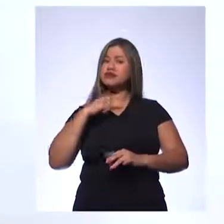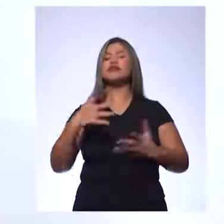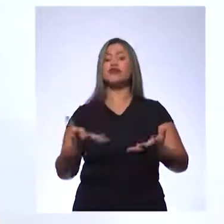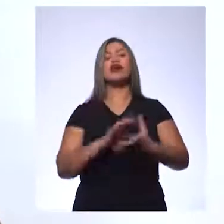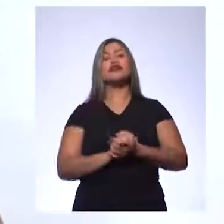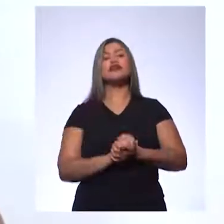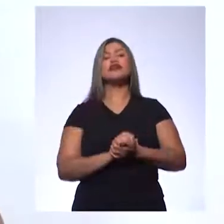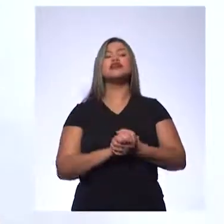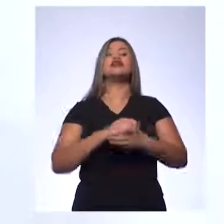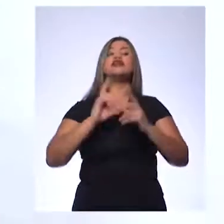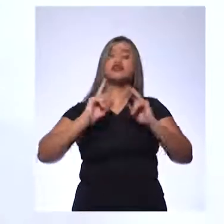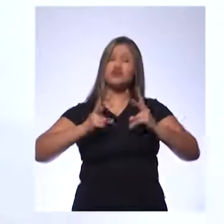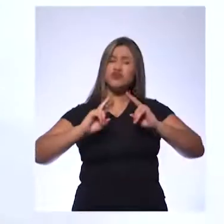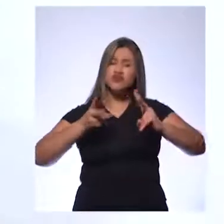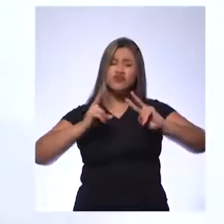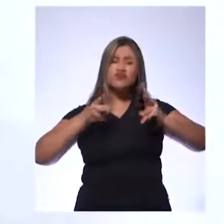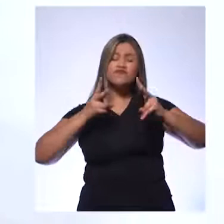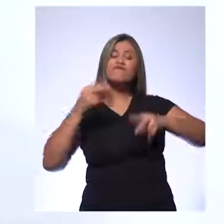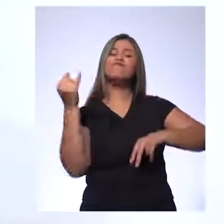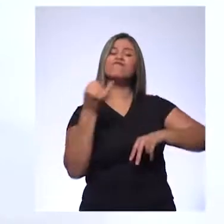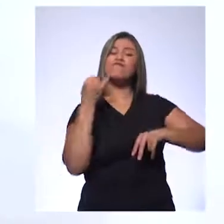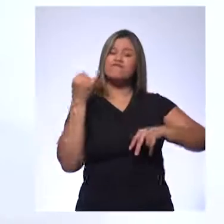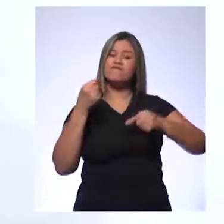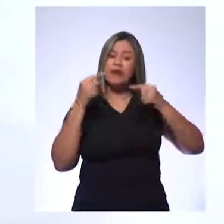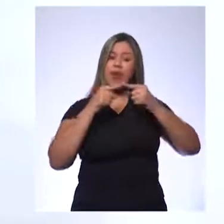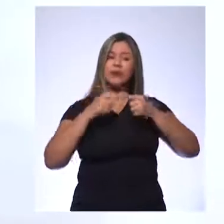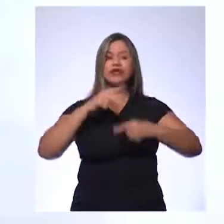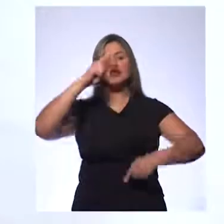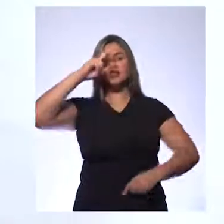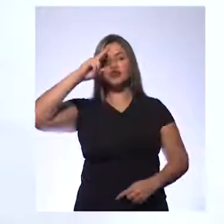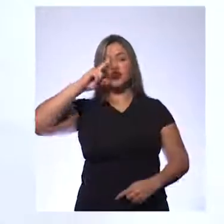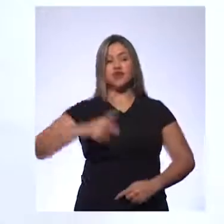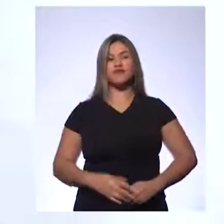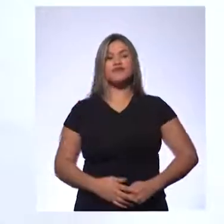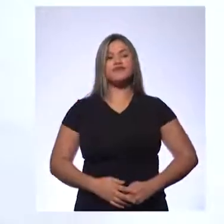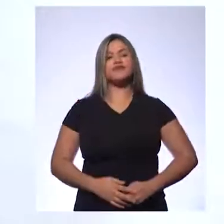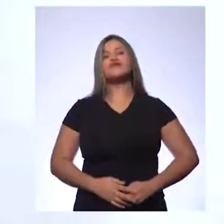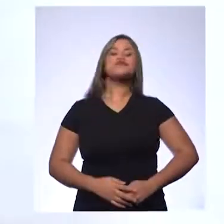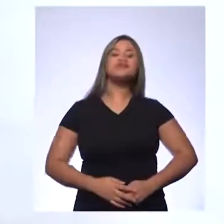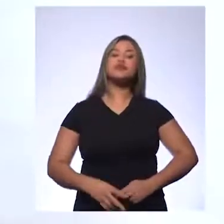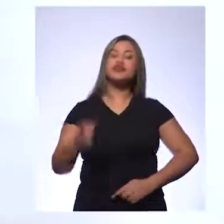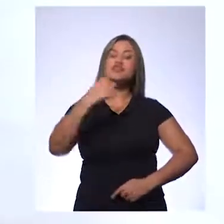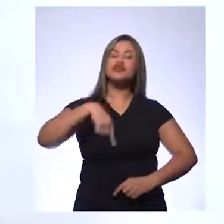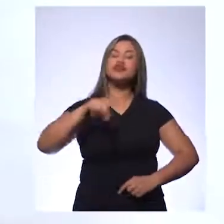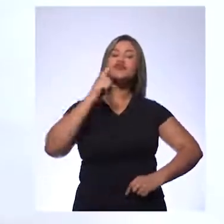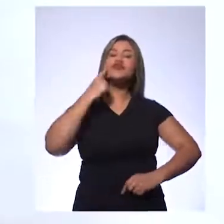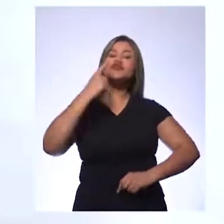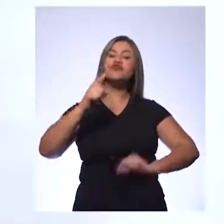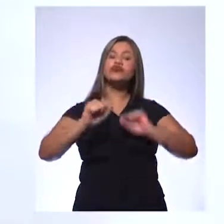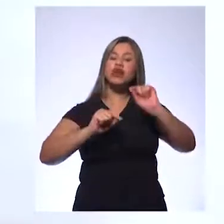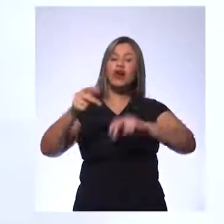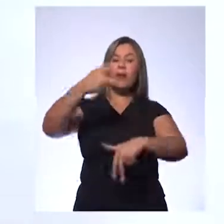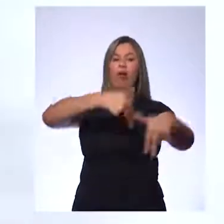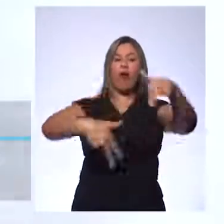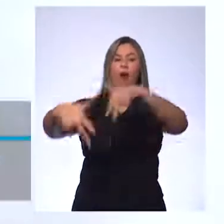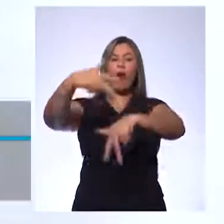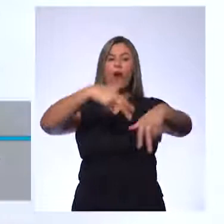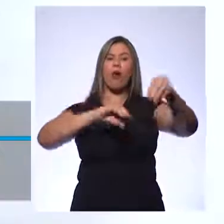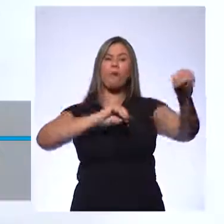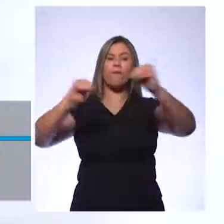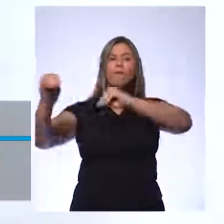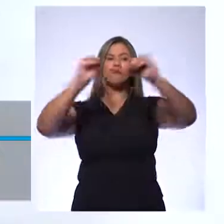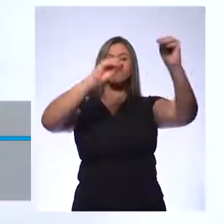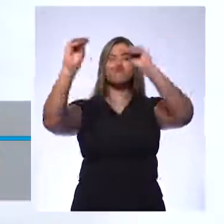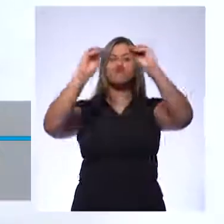e essa importância ela segue e por muito tempo durante a história nós vimos que a circulação de pessoas também ela vai causar